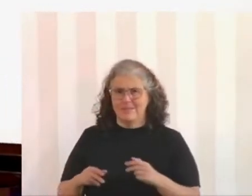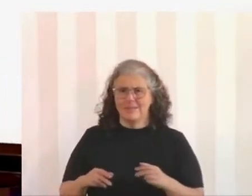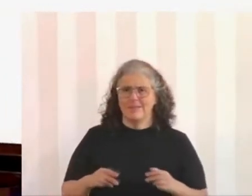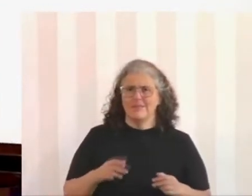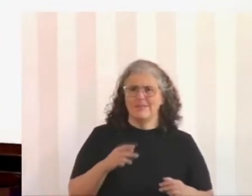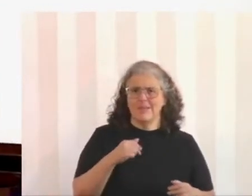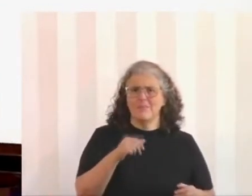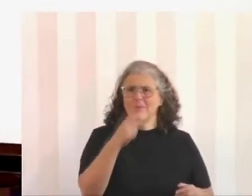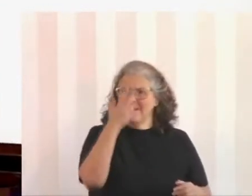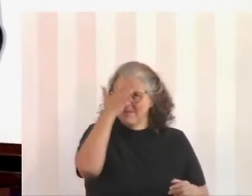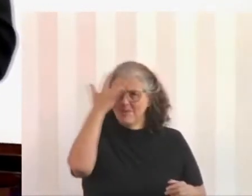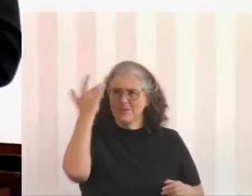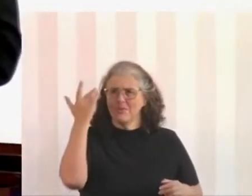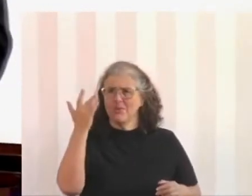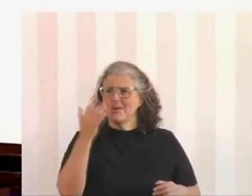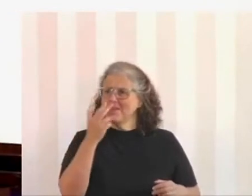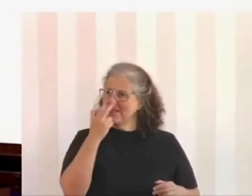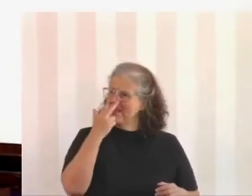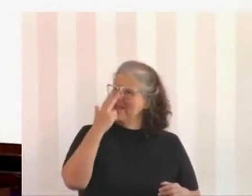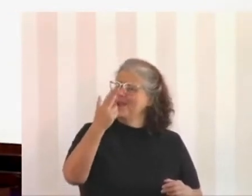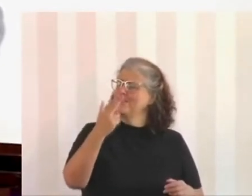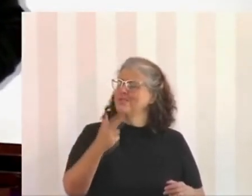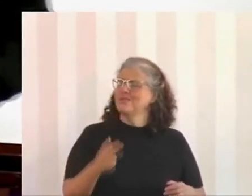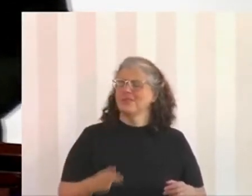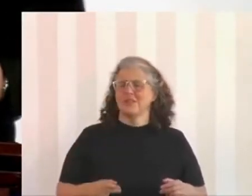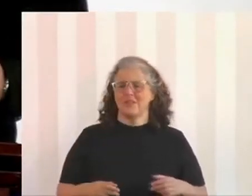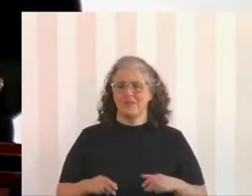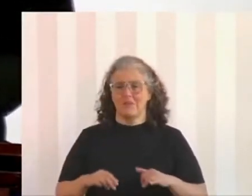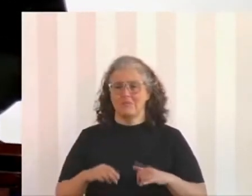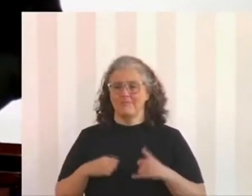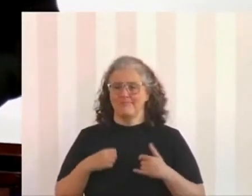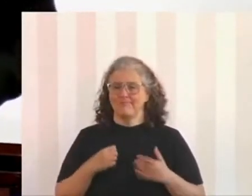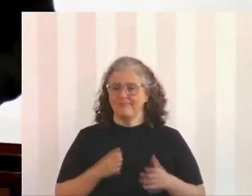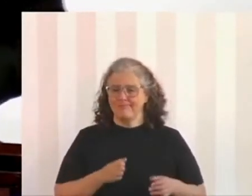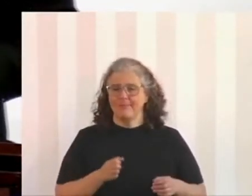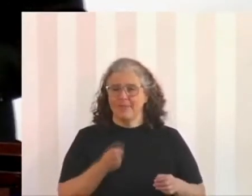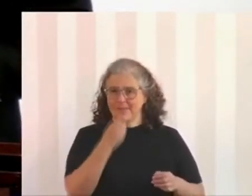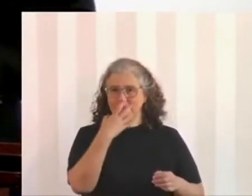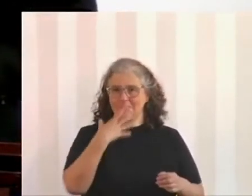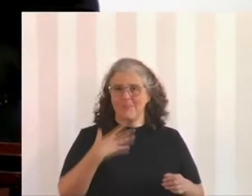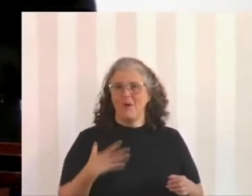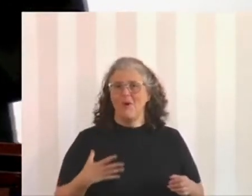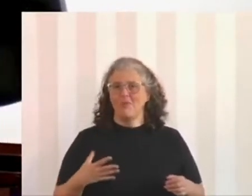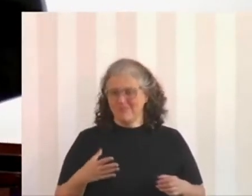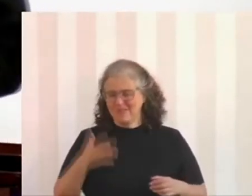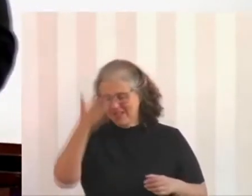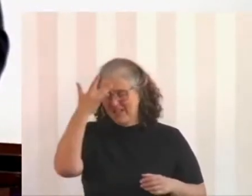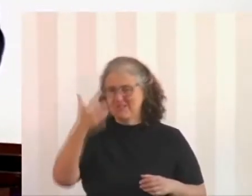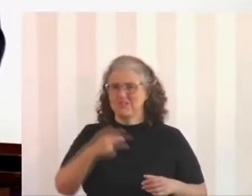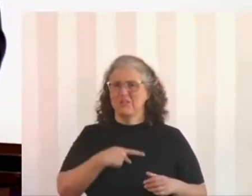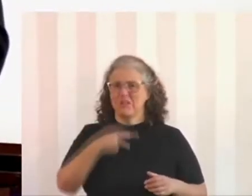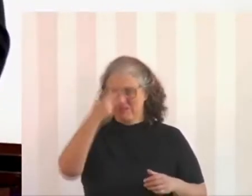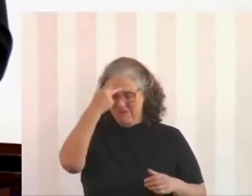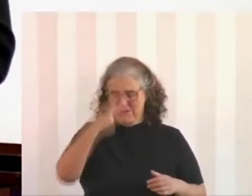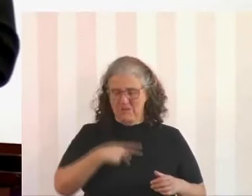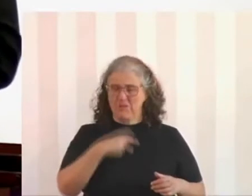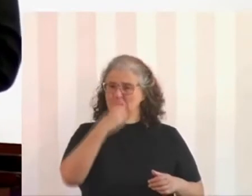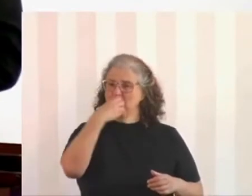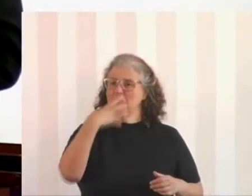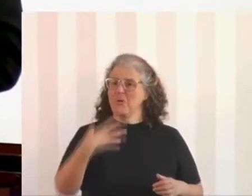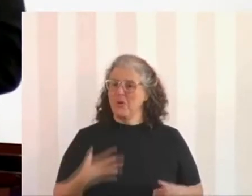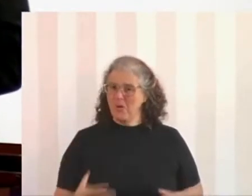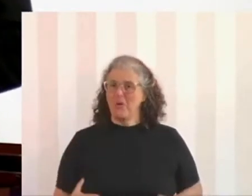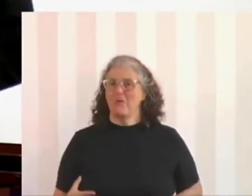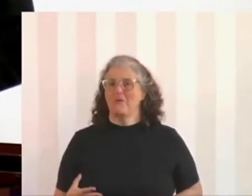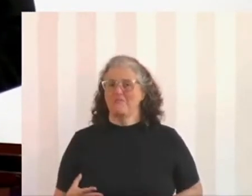Oscar Schmidt, mas aquele que tem uma mão santa, onde tudo que ele coloca, funciona, e se ele não colocar a mão, não vai funcionar. Por